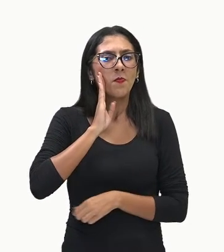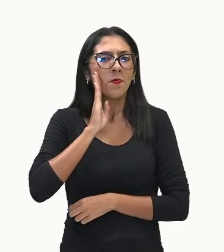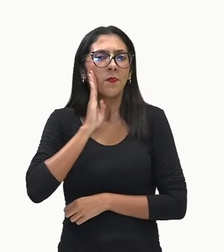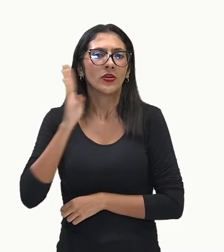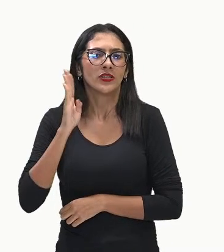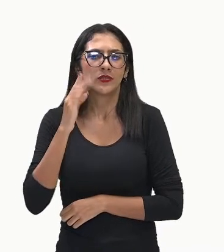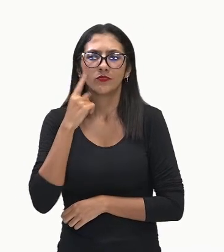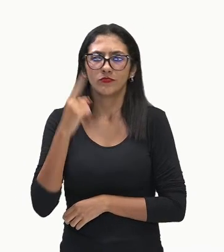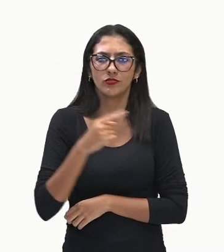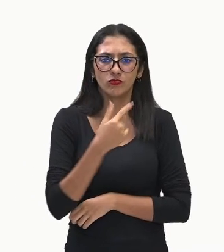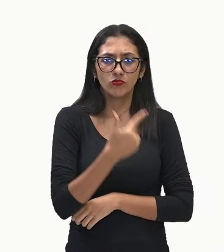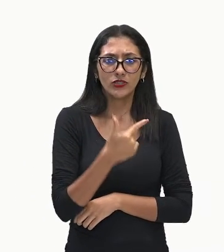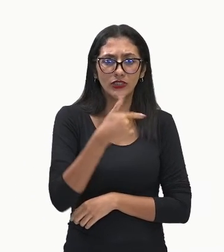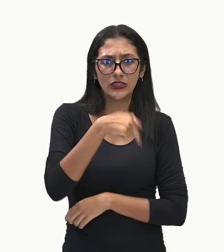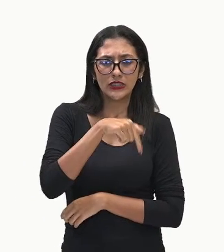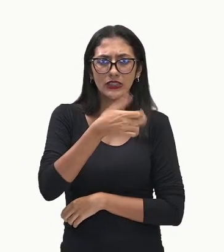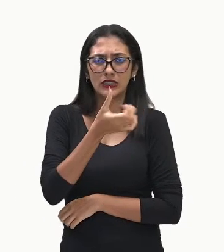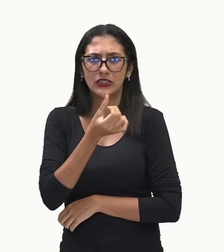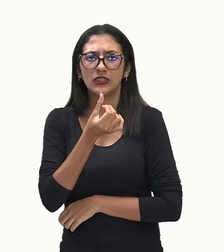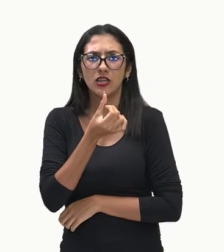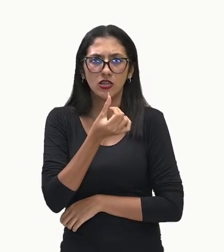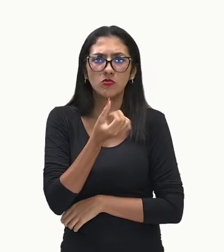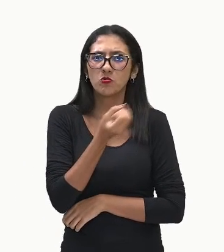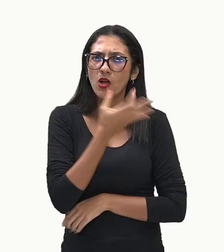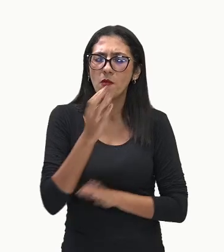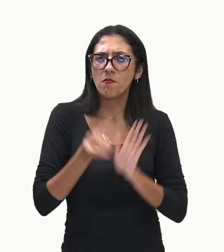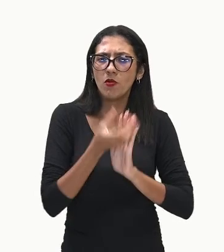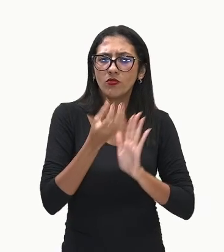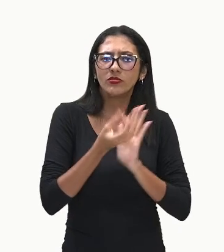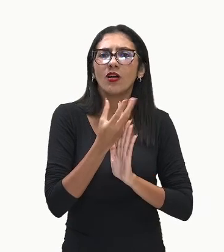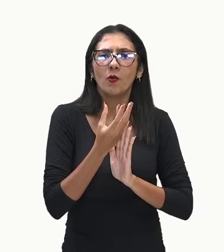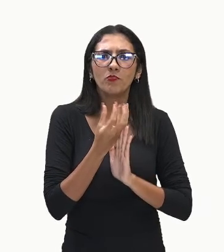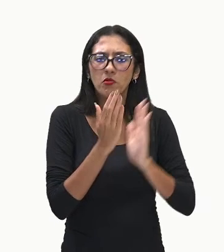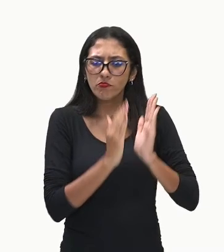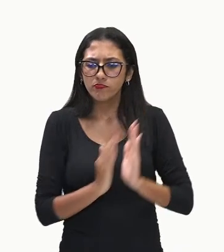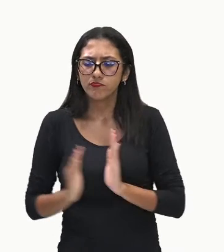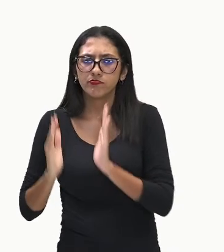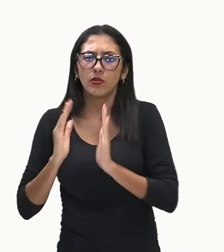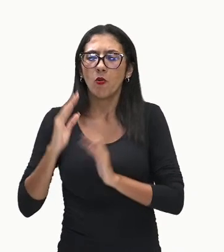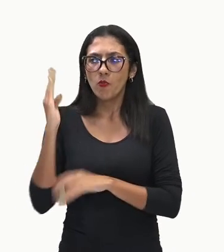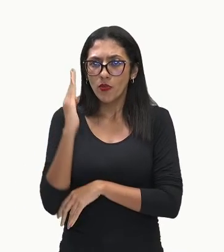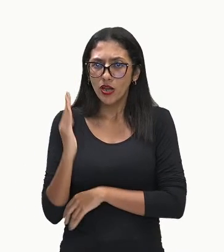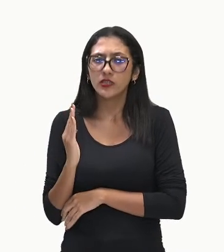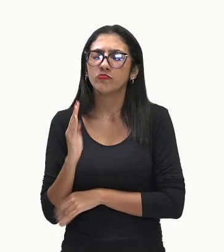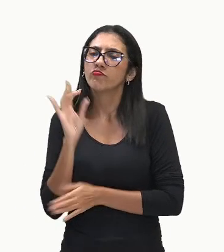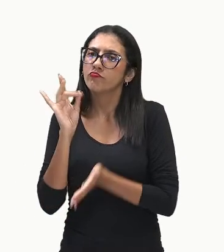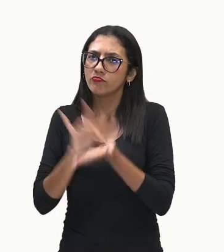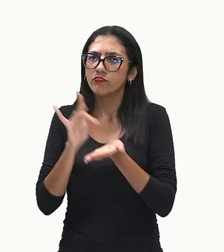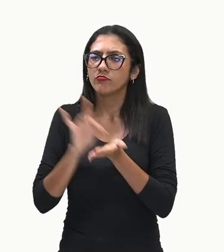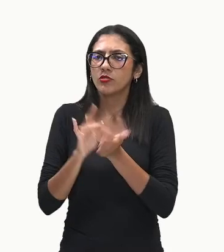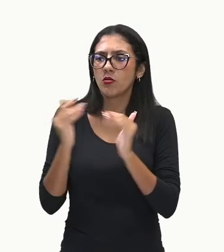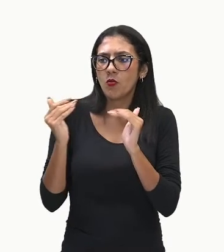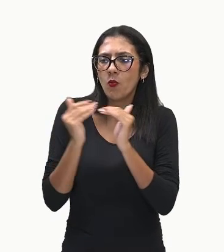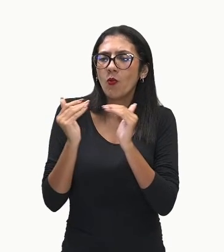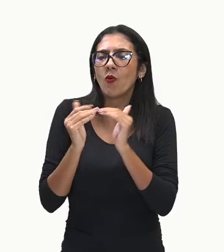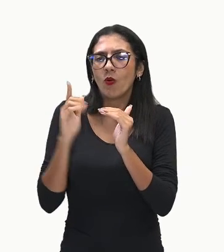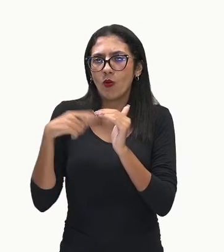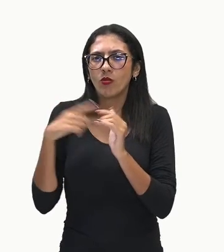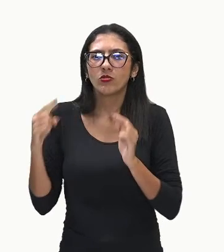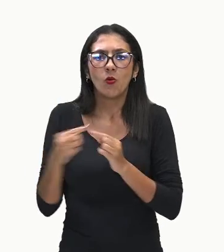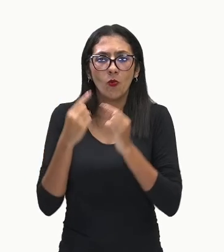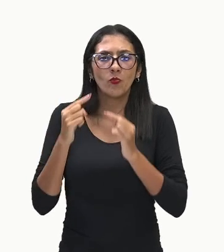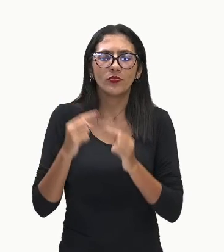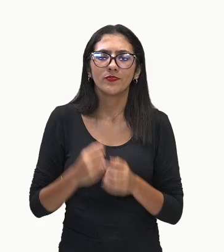mil toneladas de mel, e o Brasil realmente ocupa a 15ª posição no ranking. Então, no caso aqui,